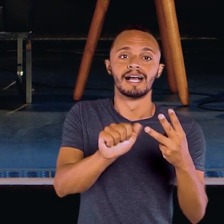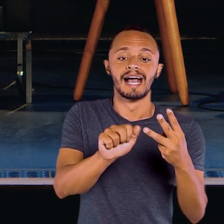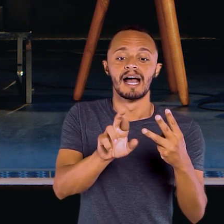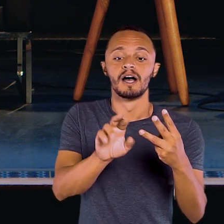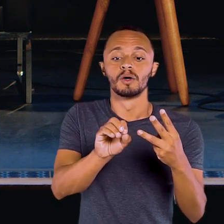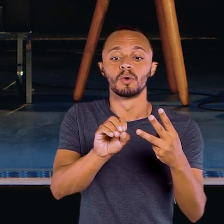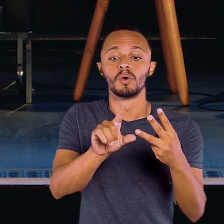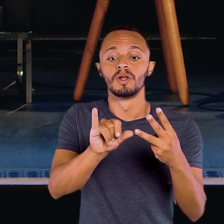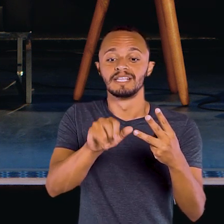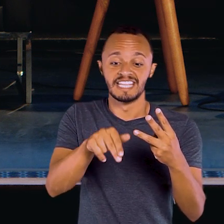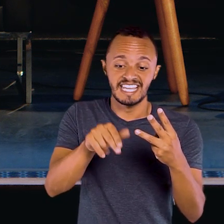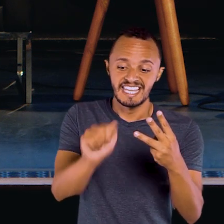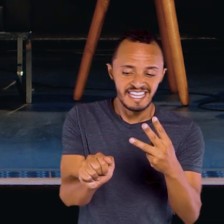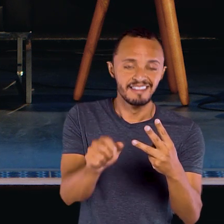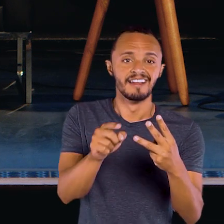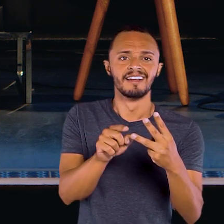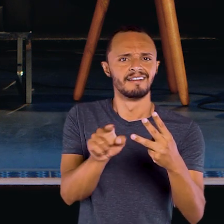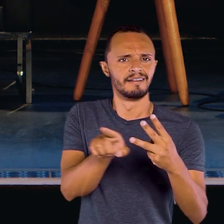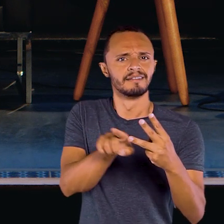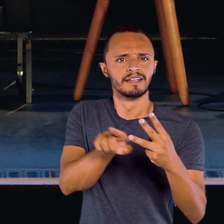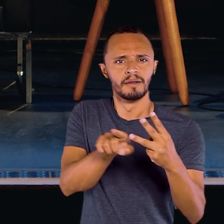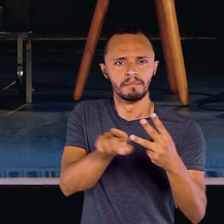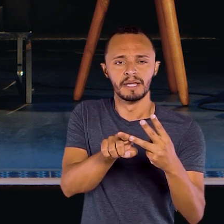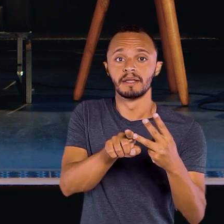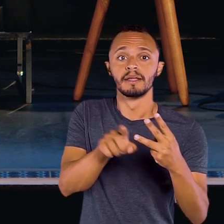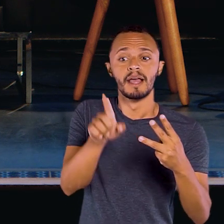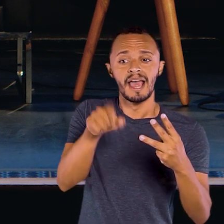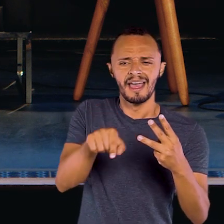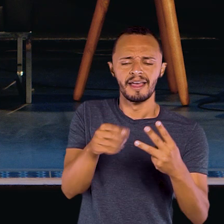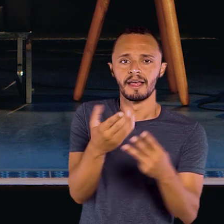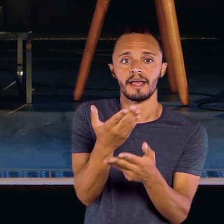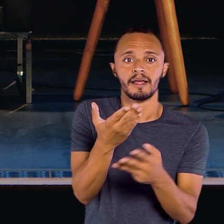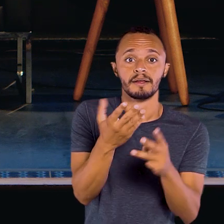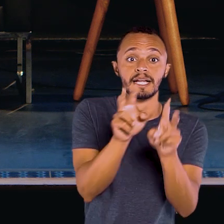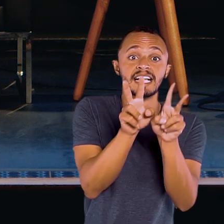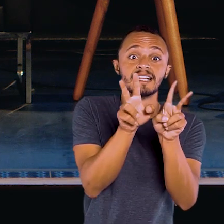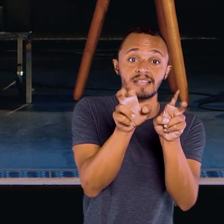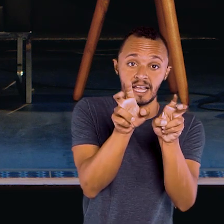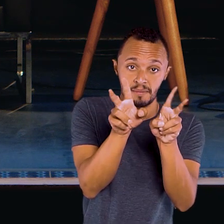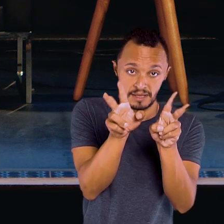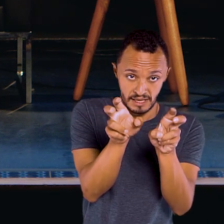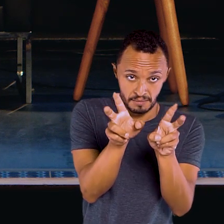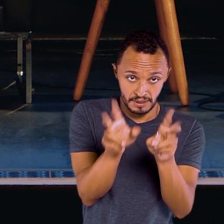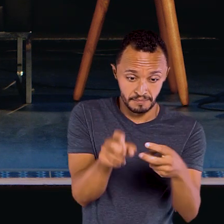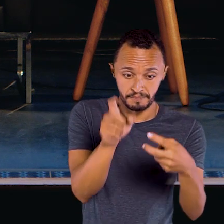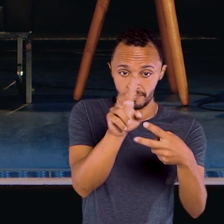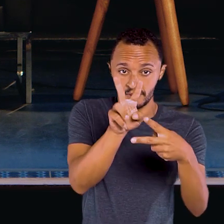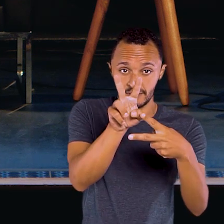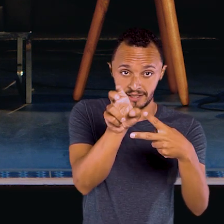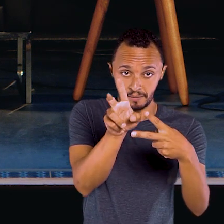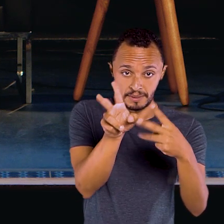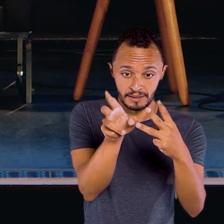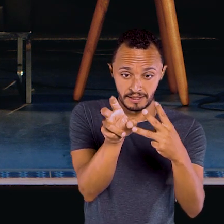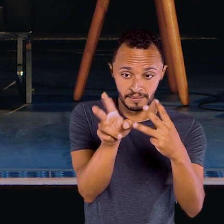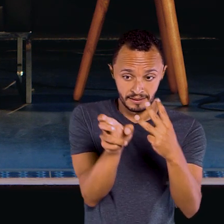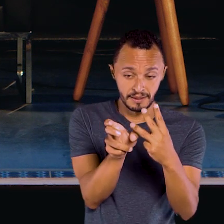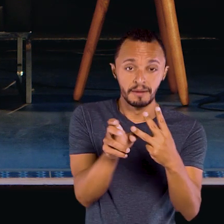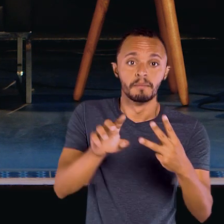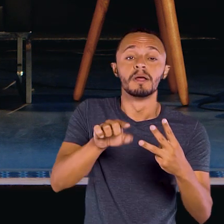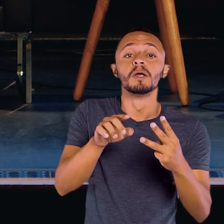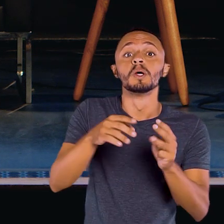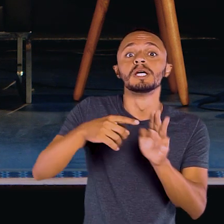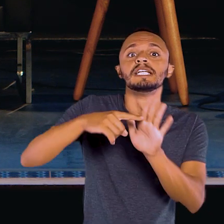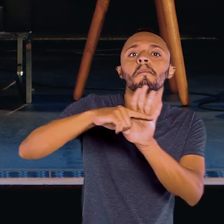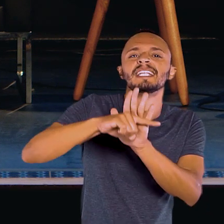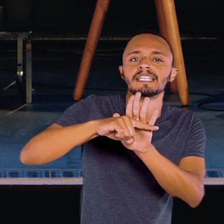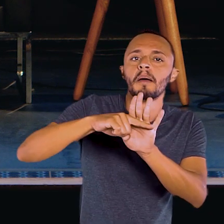biógrafo. É uma autora não apenas importante para o Brasil, mas para o mundo. A Carolina, ela